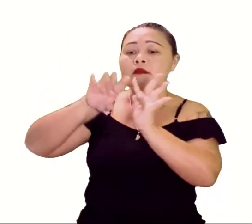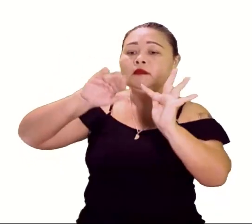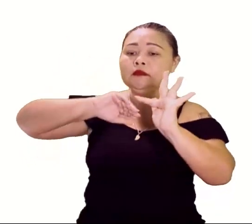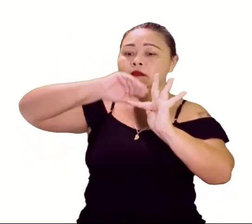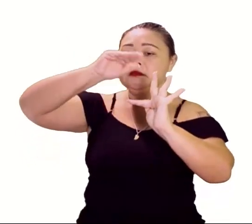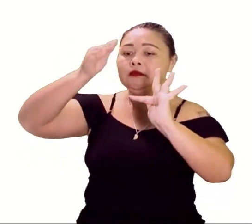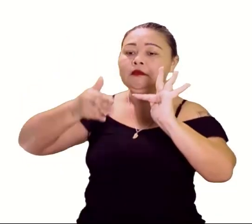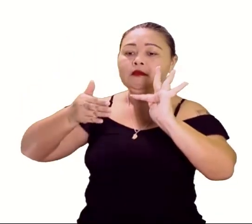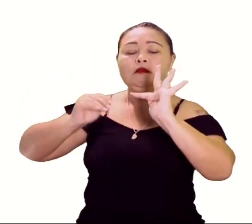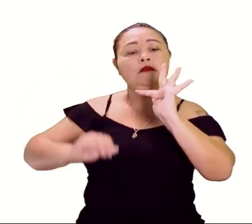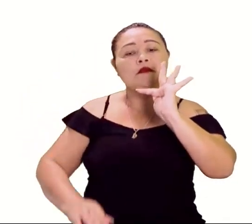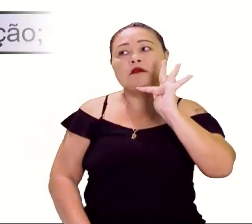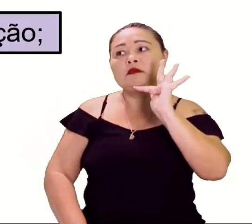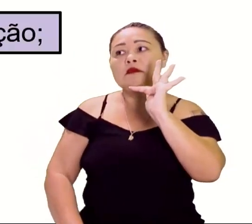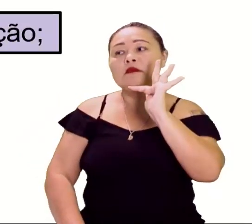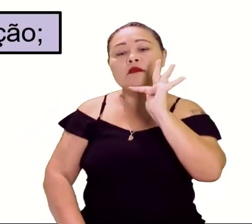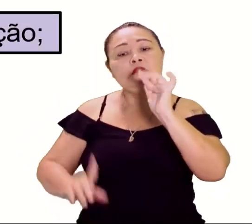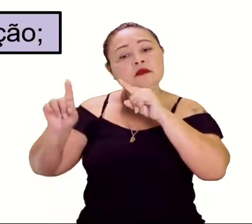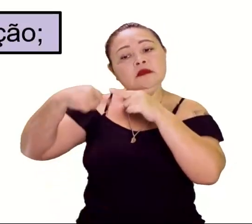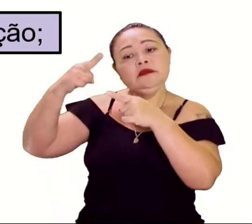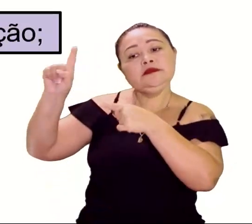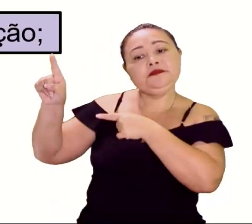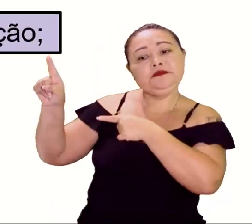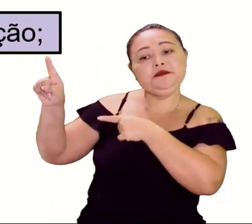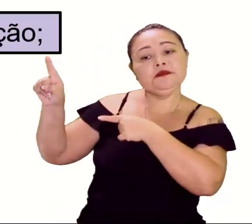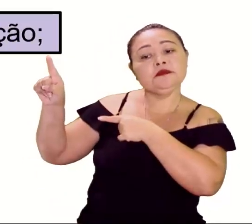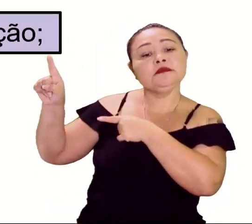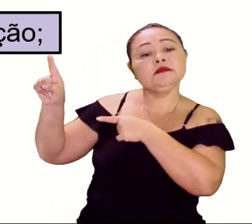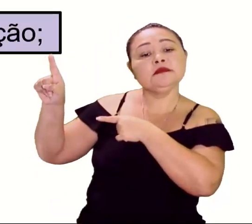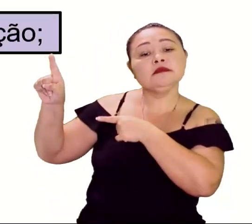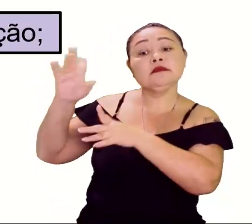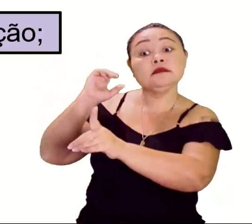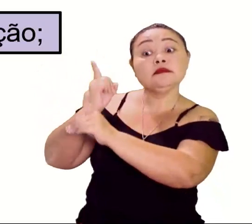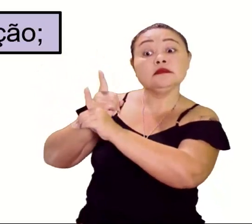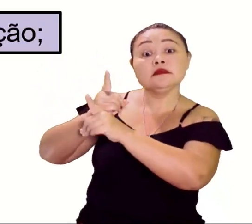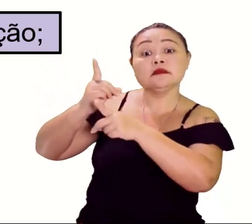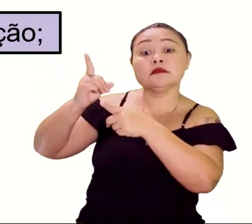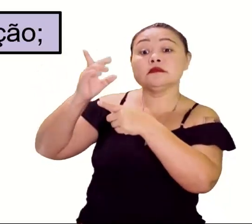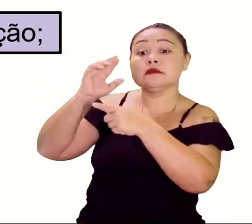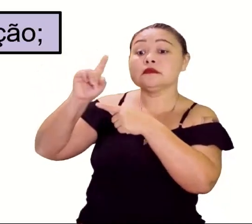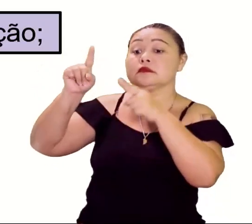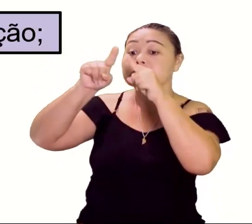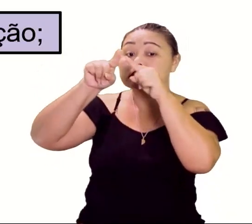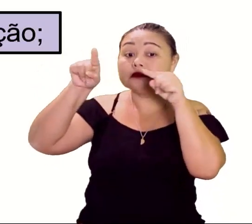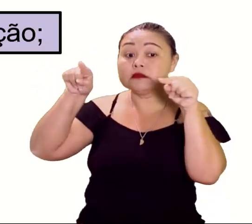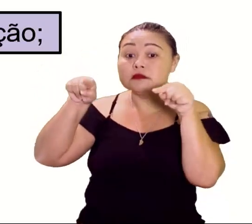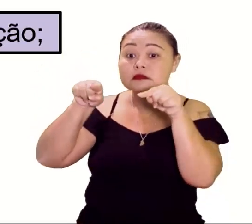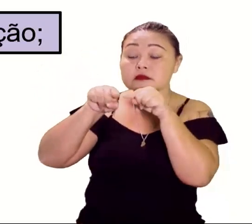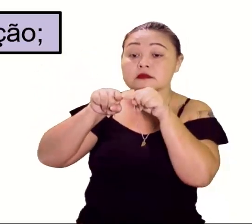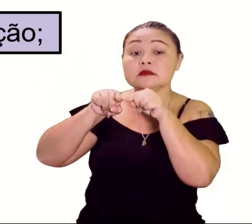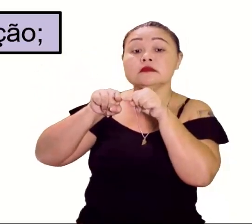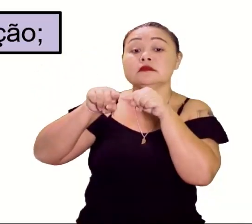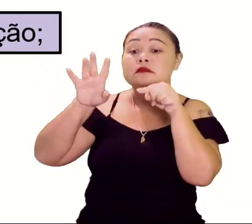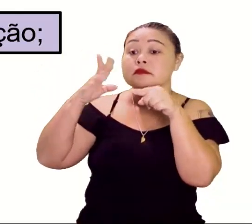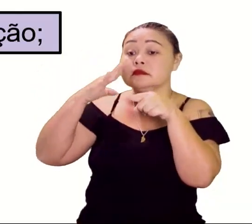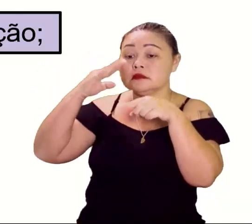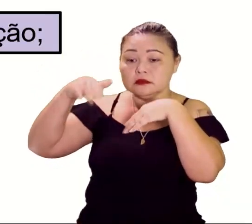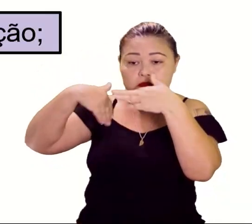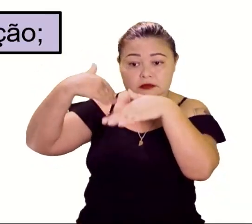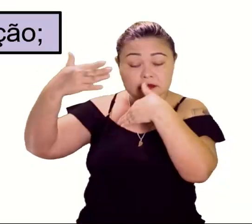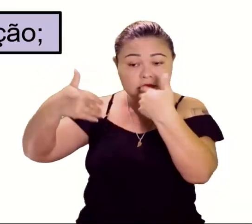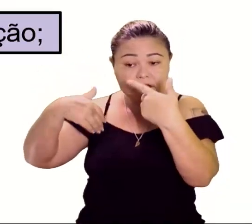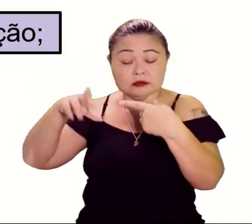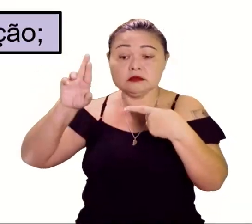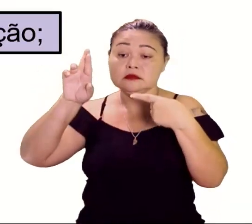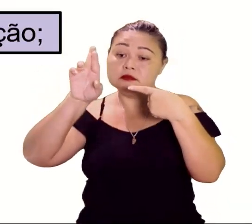concavidade para baixo. E depois, no segundo passo, a gente vai determinar o delta, né? O delta já ajuda bastante, mas quem quer ir mais longe